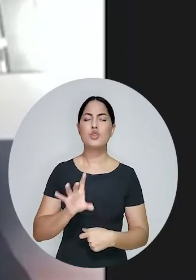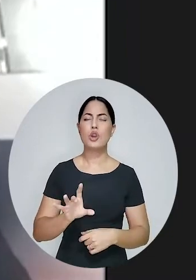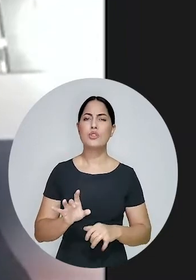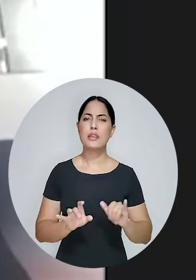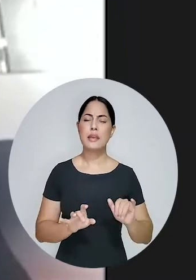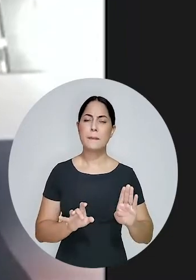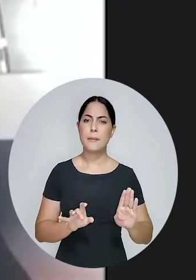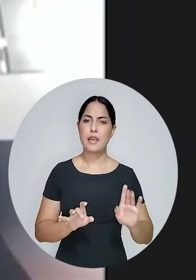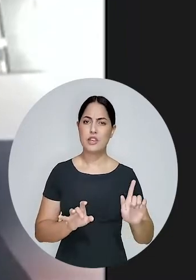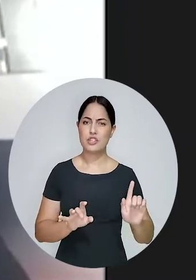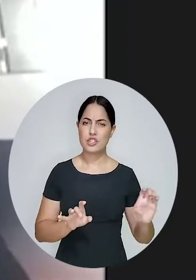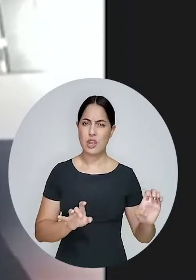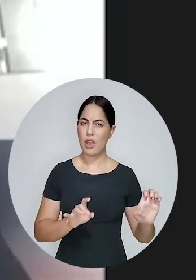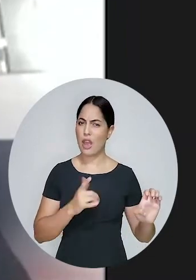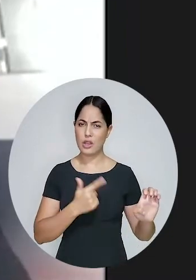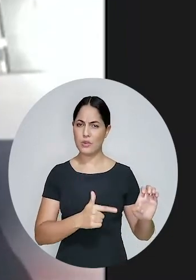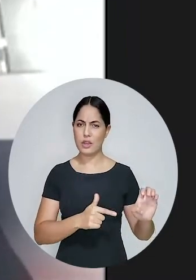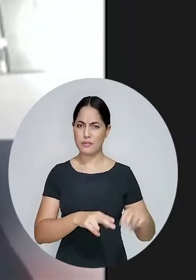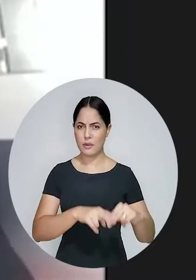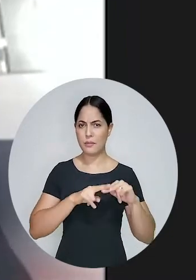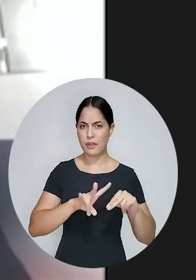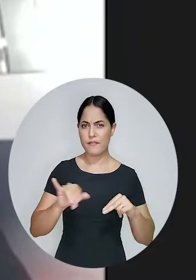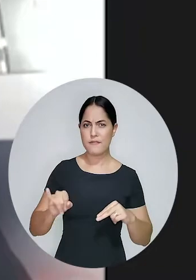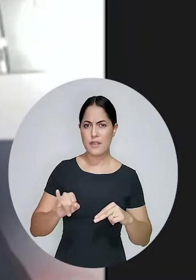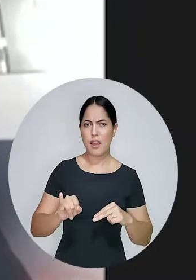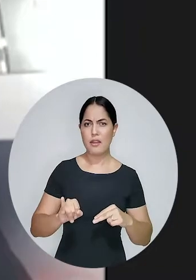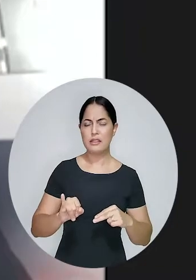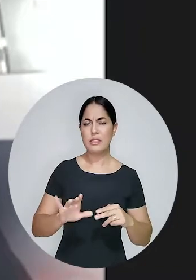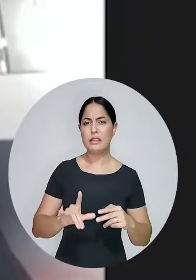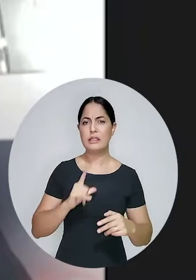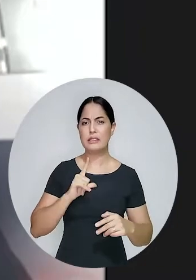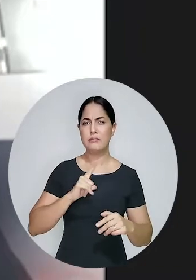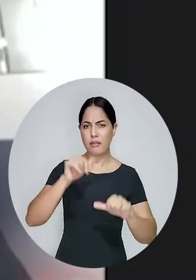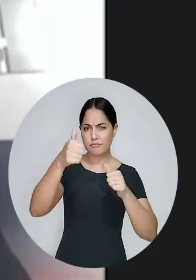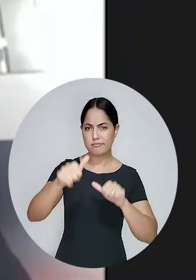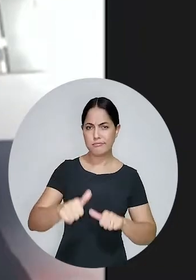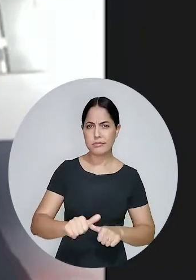do censo que se pretende fazer, né? Agora,